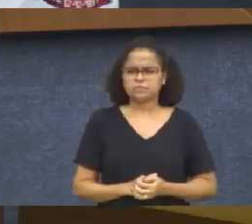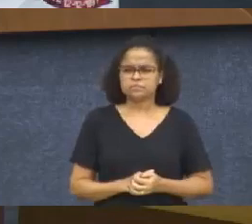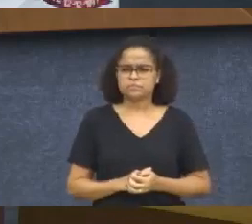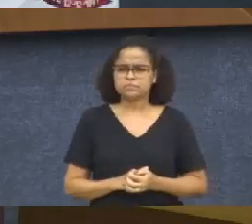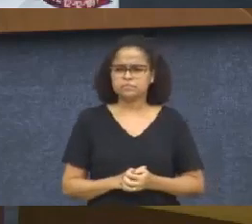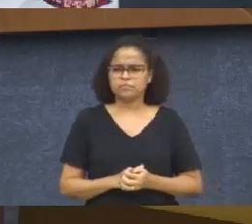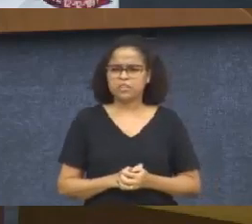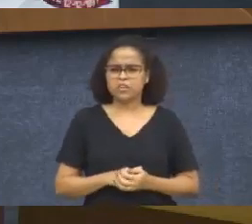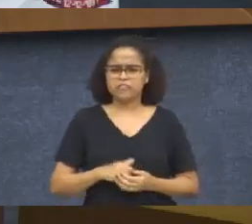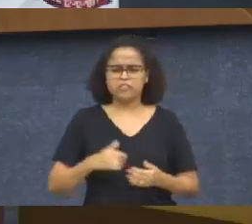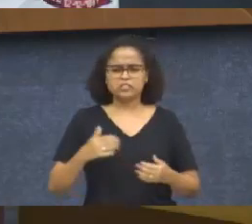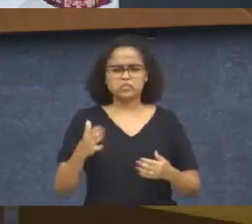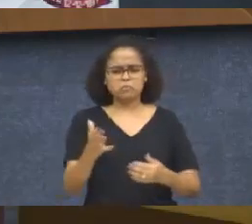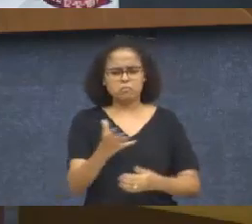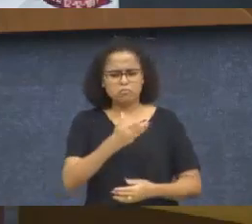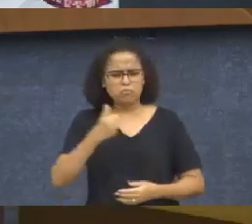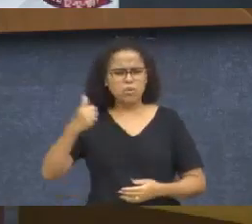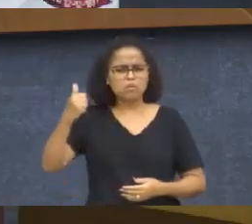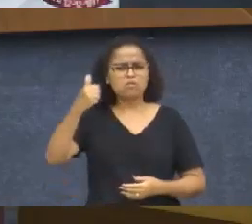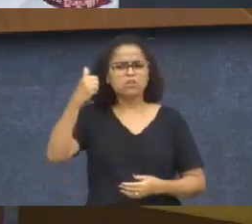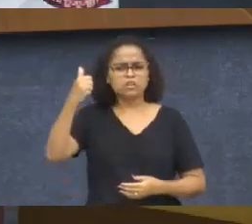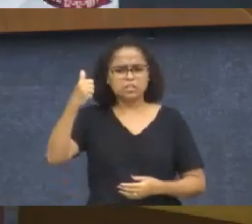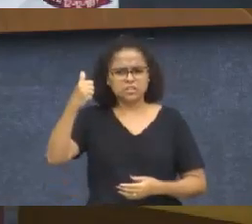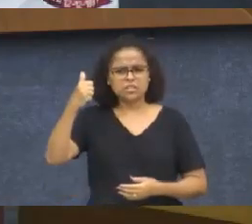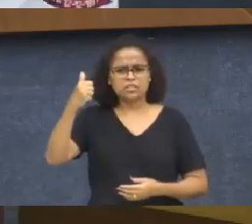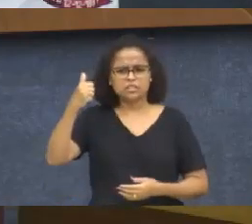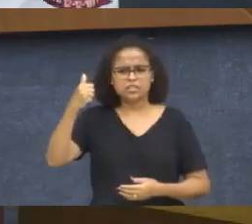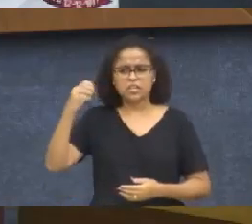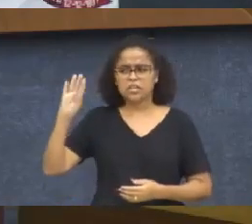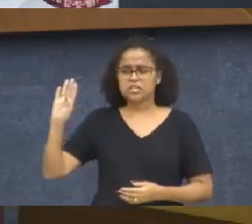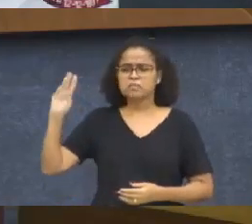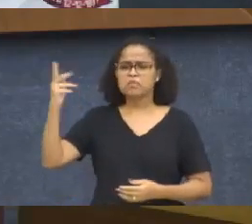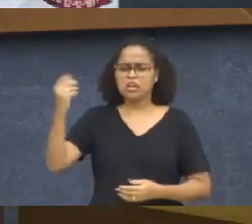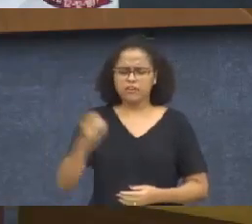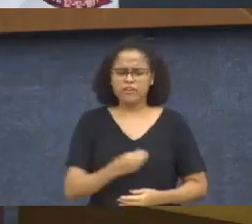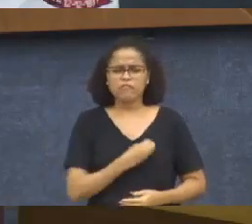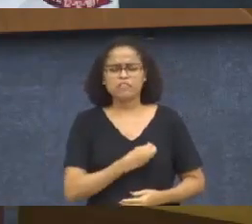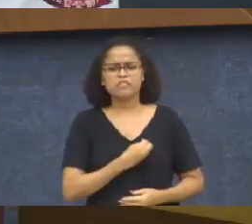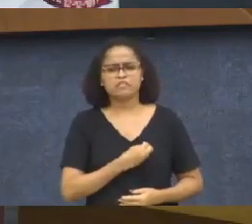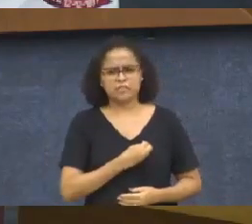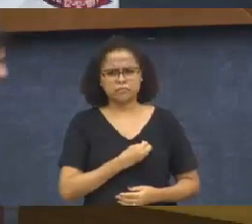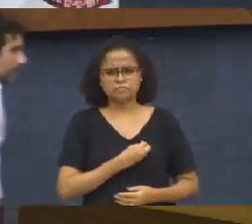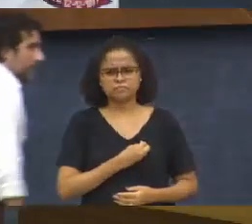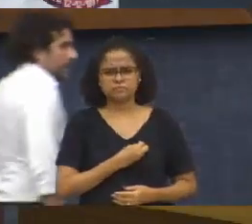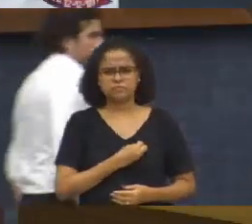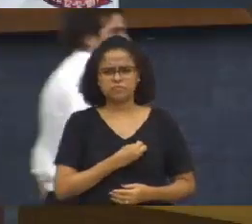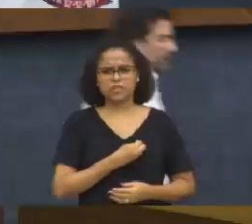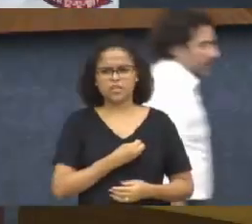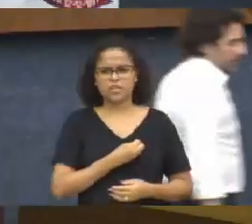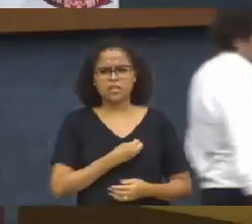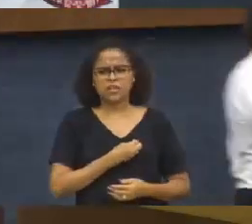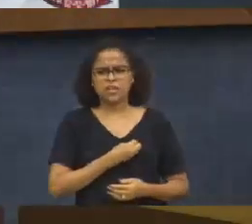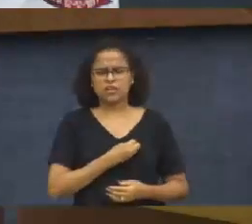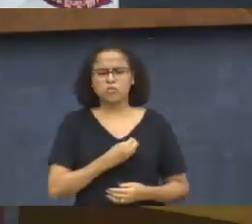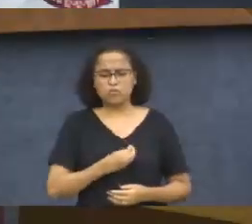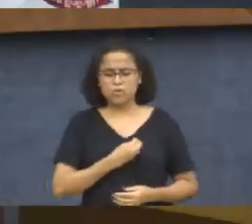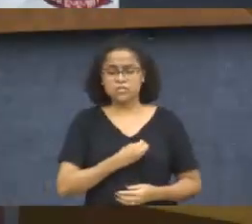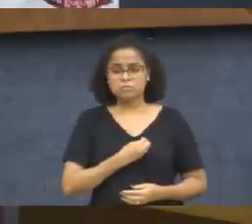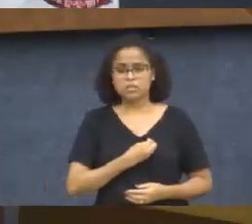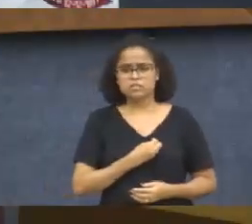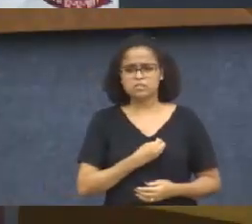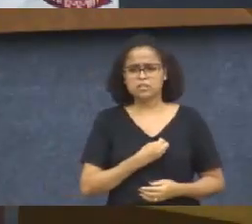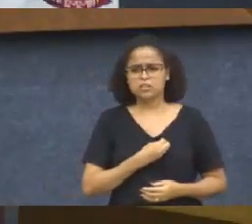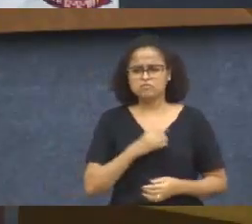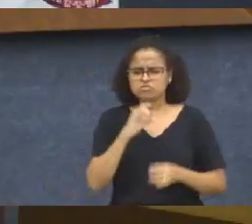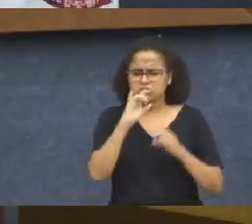devido às melhorias que a cidade vai presenciar daqui para frente, com a indicação de cada vereador para melhorias em seus bairros,